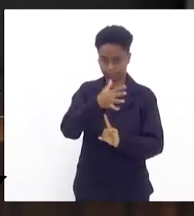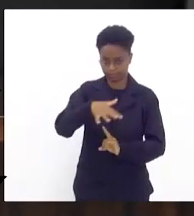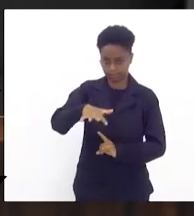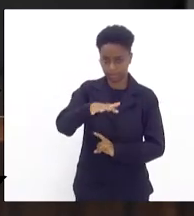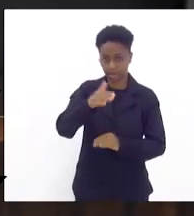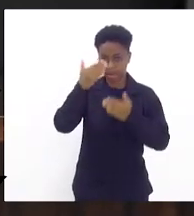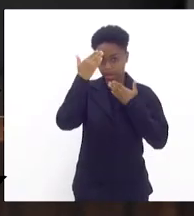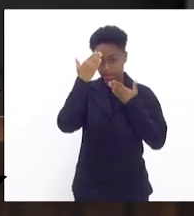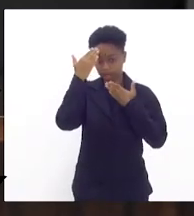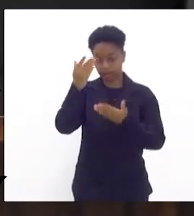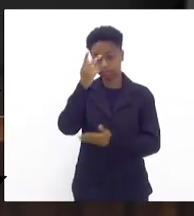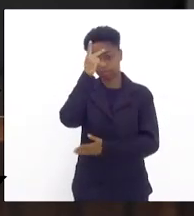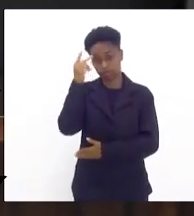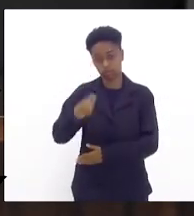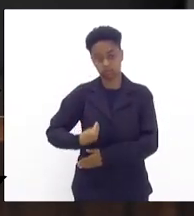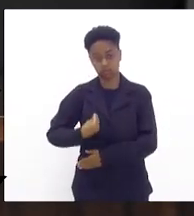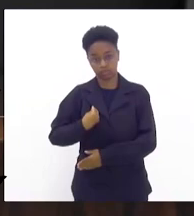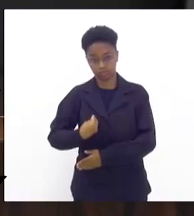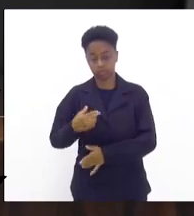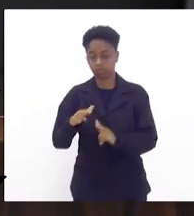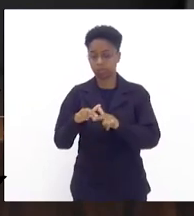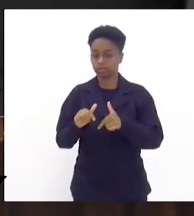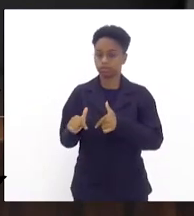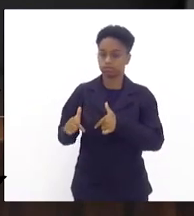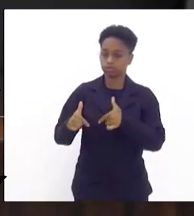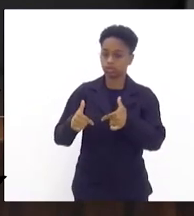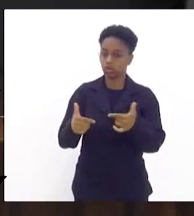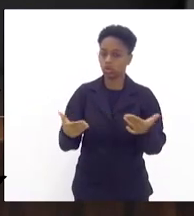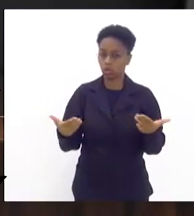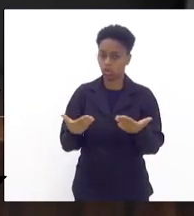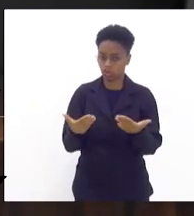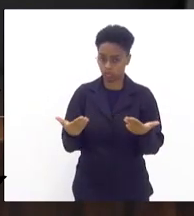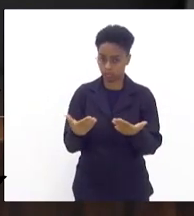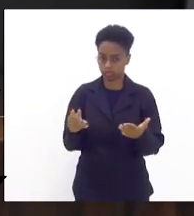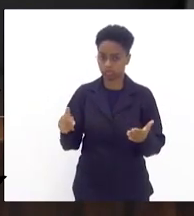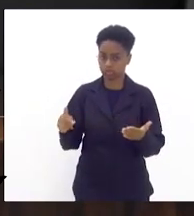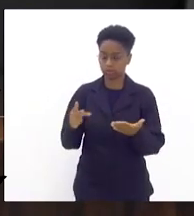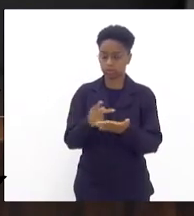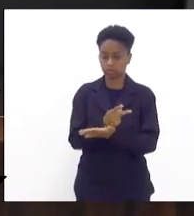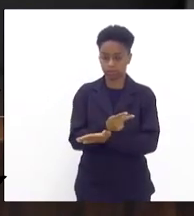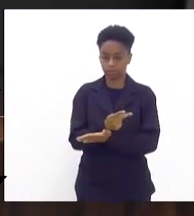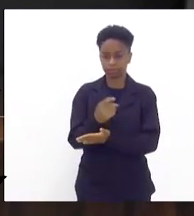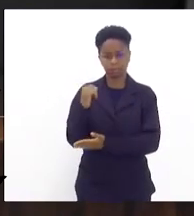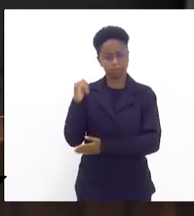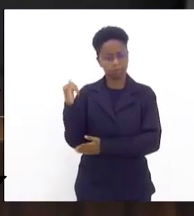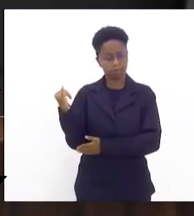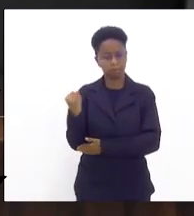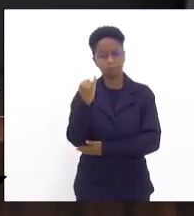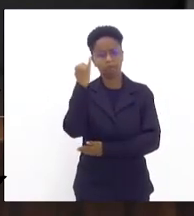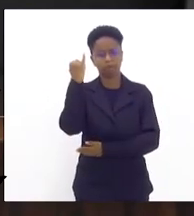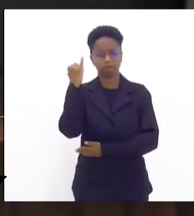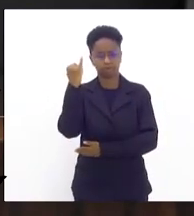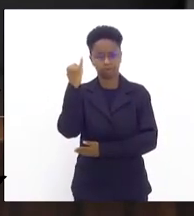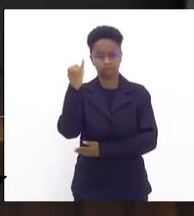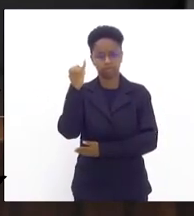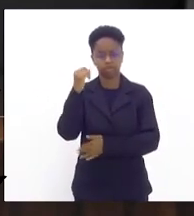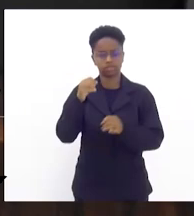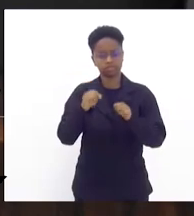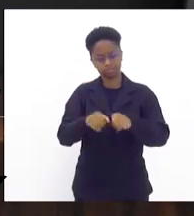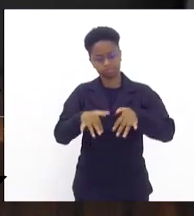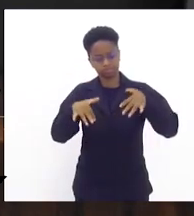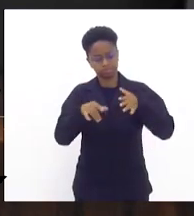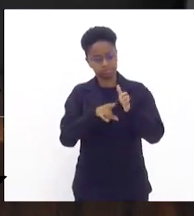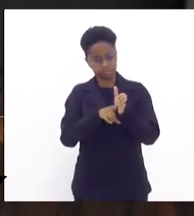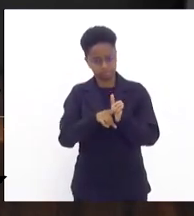presentes por essa iniciativa de estarmos hoje realizando essa grande e importante audiência